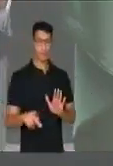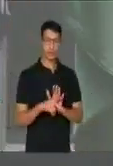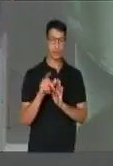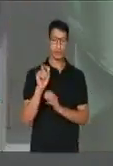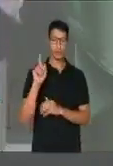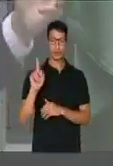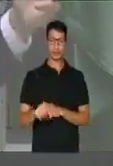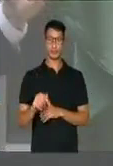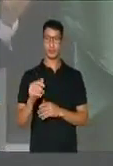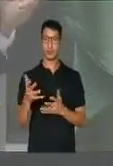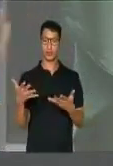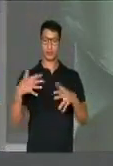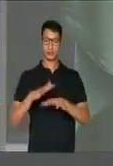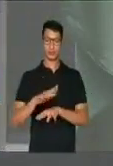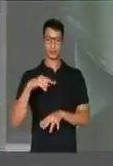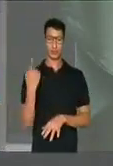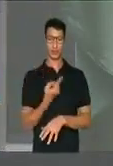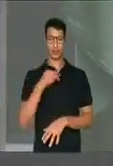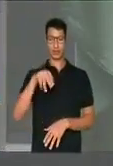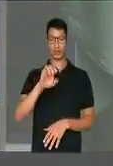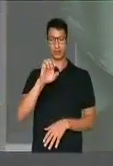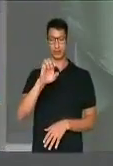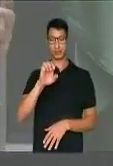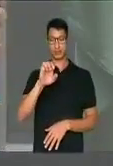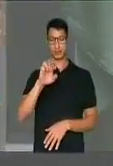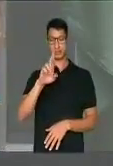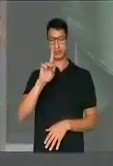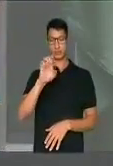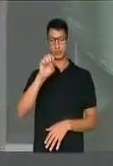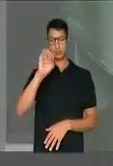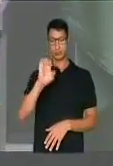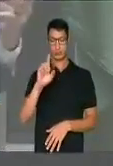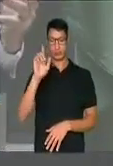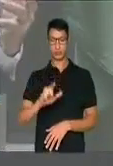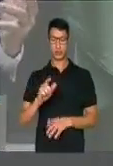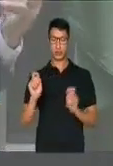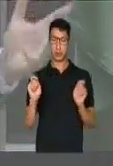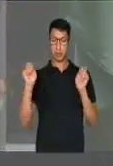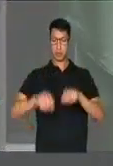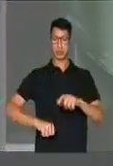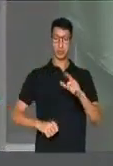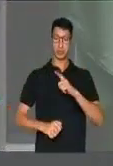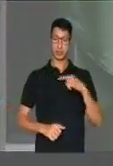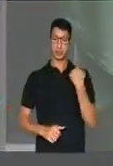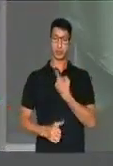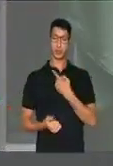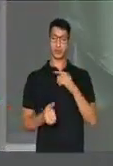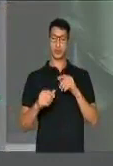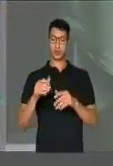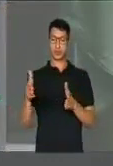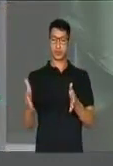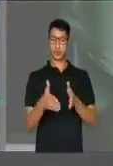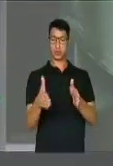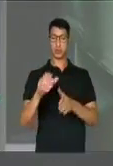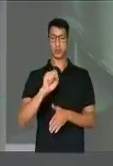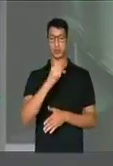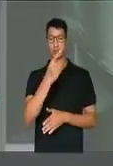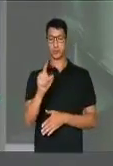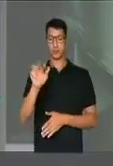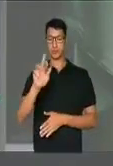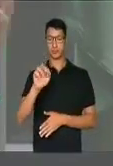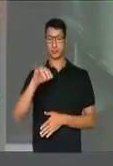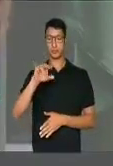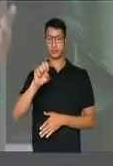é a integração do Nordeste, que é o potencial do nosso Rio São